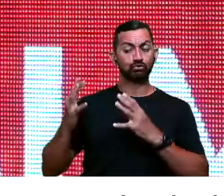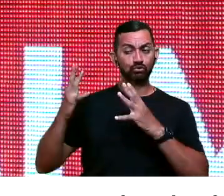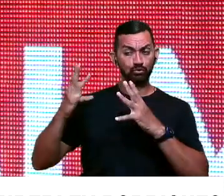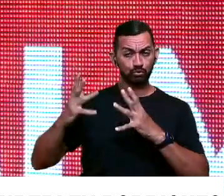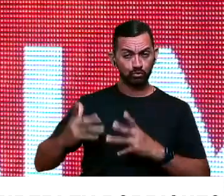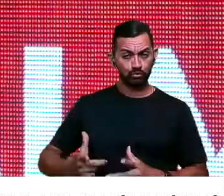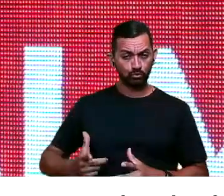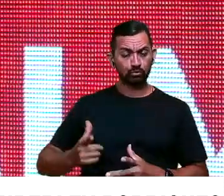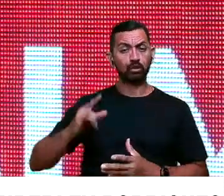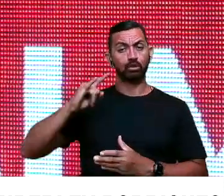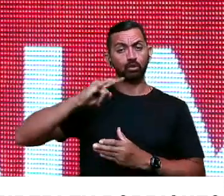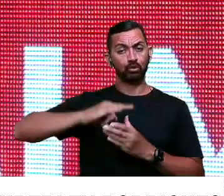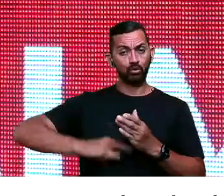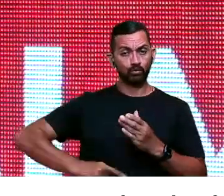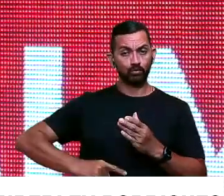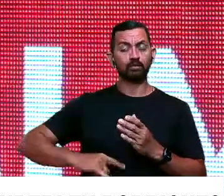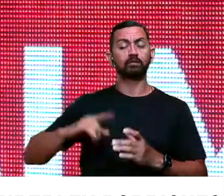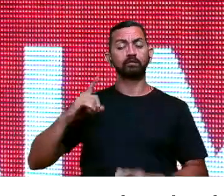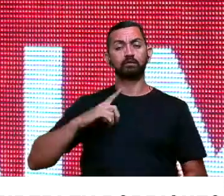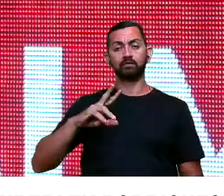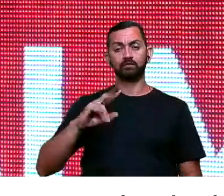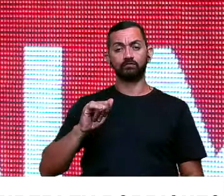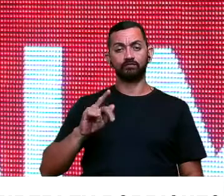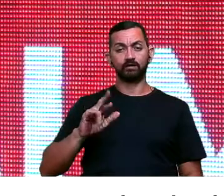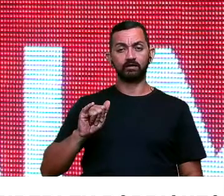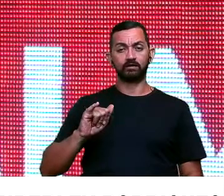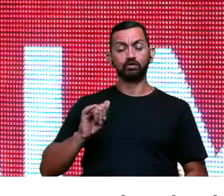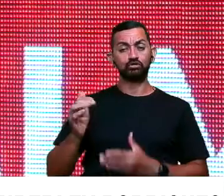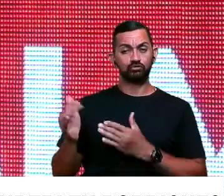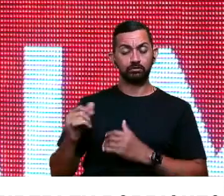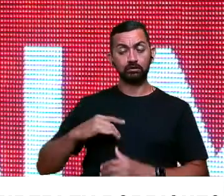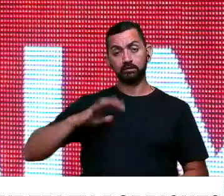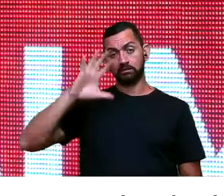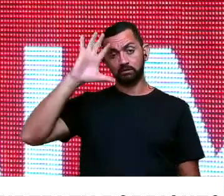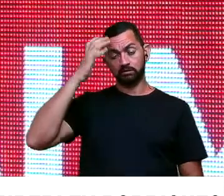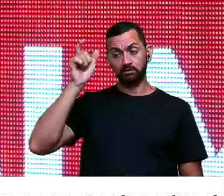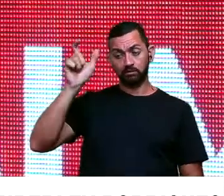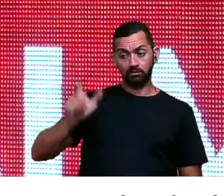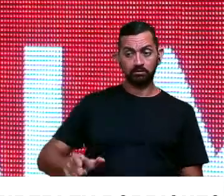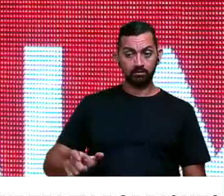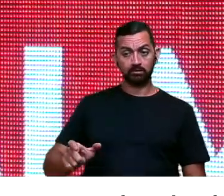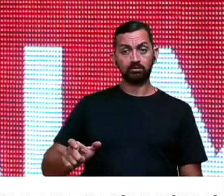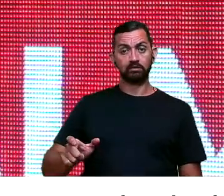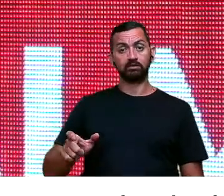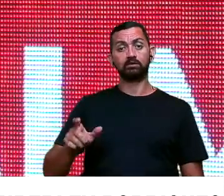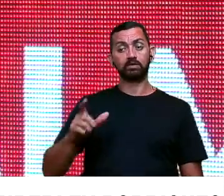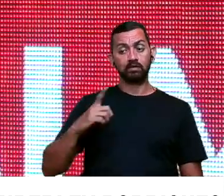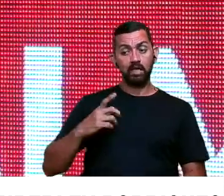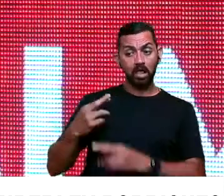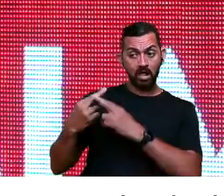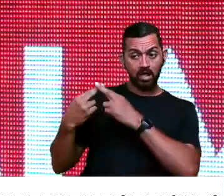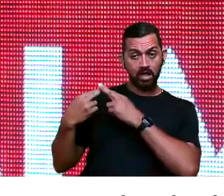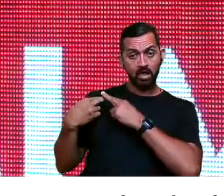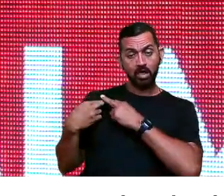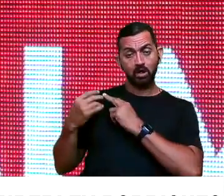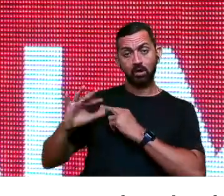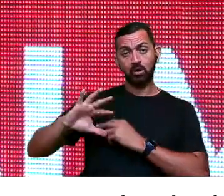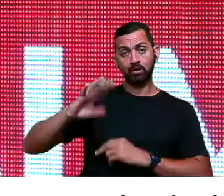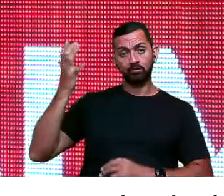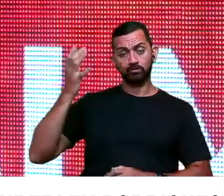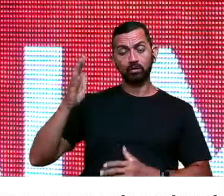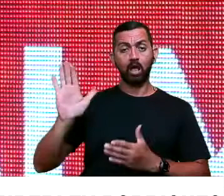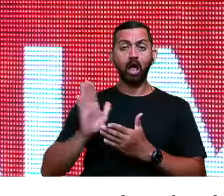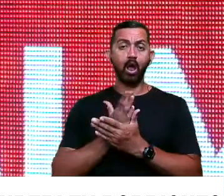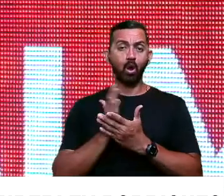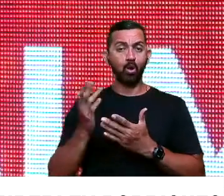os documentos necessários e aí a Vara da Infância e da Juventude é que vai decidir se esse adolescente será responsabilizado